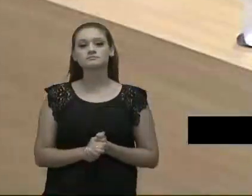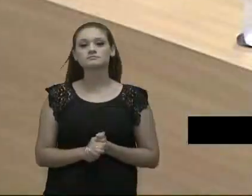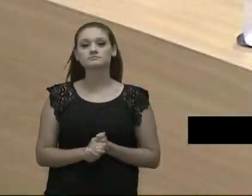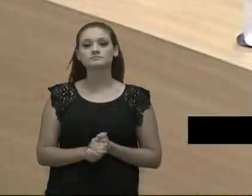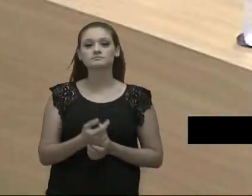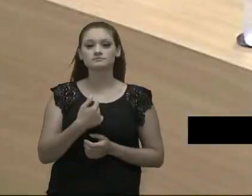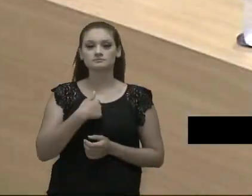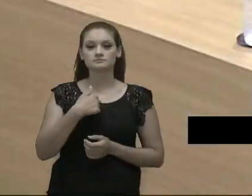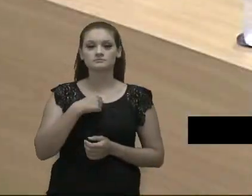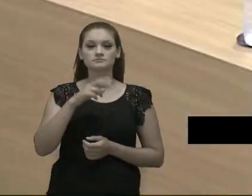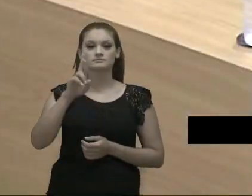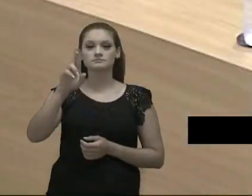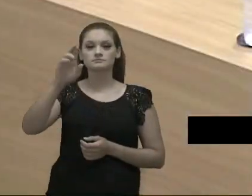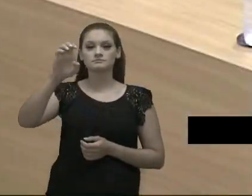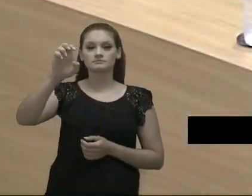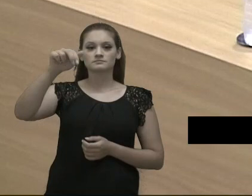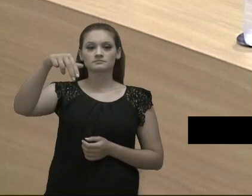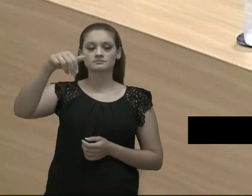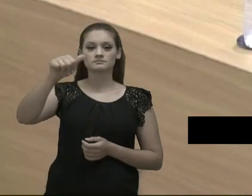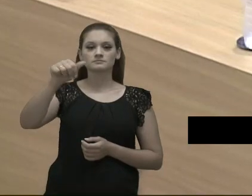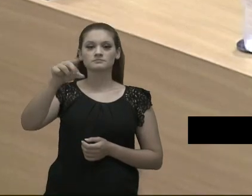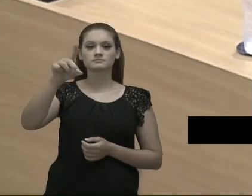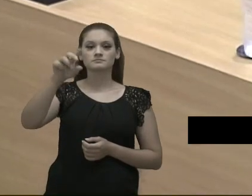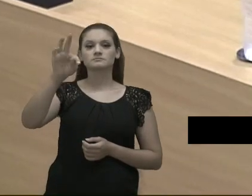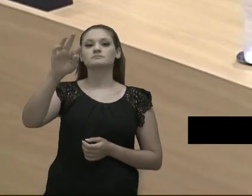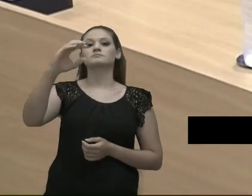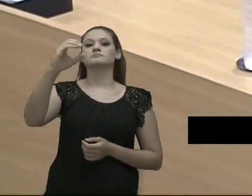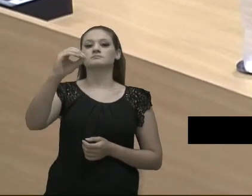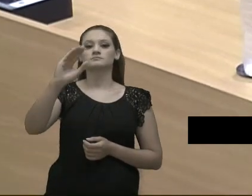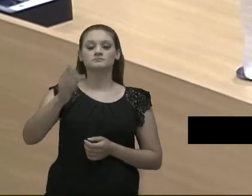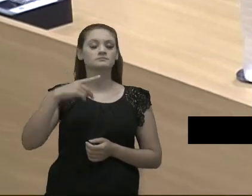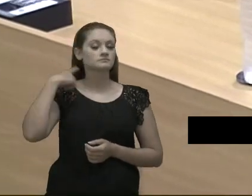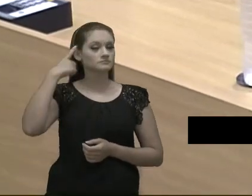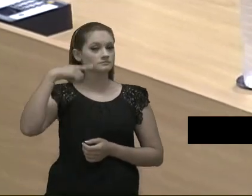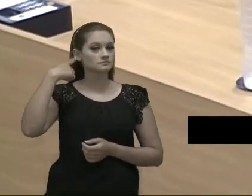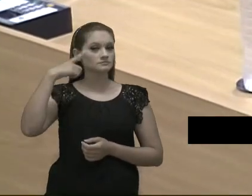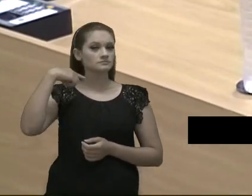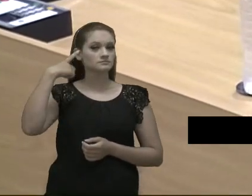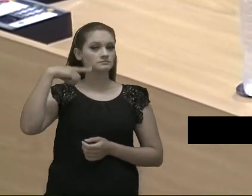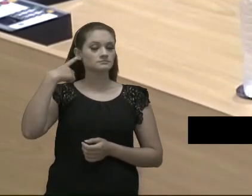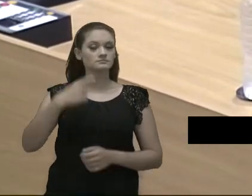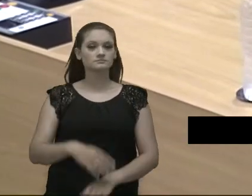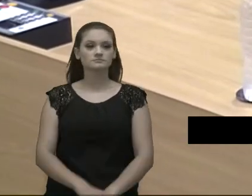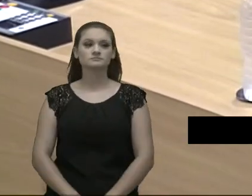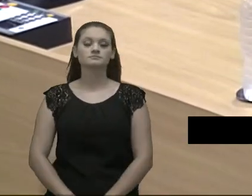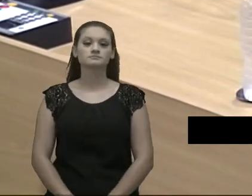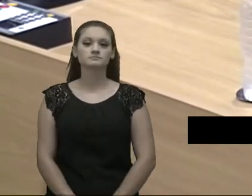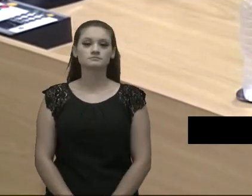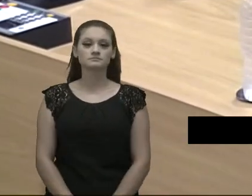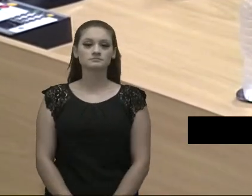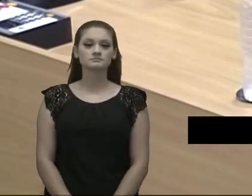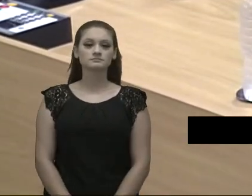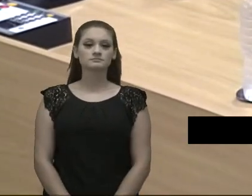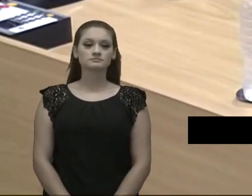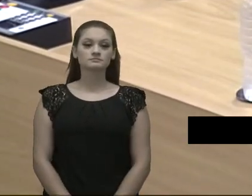Meu nome é Renato Henrique Giavitti, advogado. Doutor Renato, é isso? Isso. Tá bom.